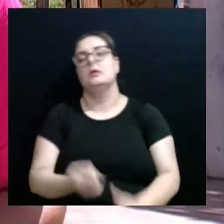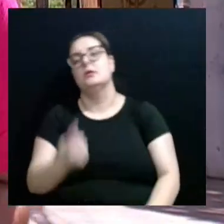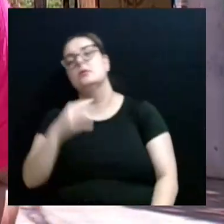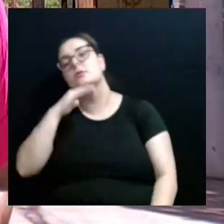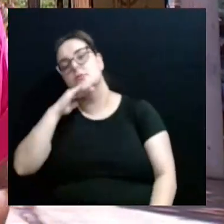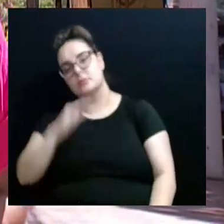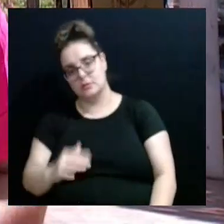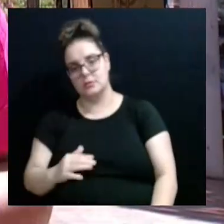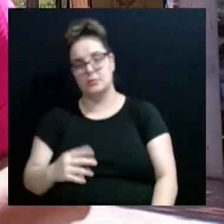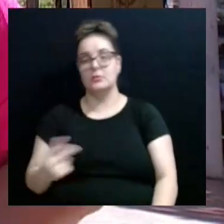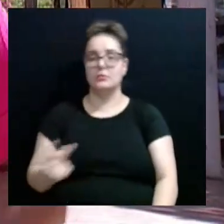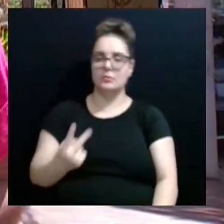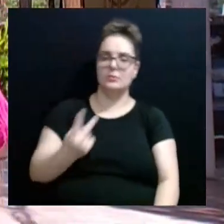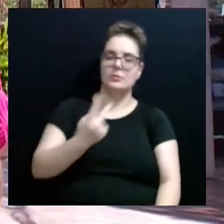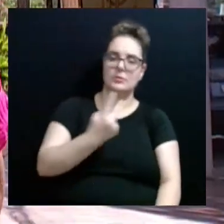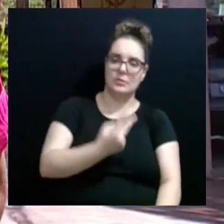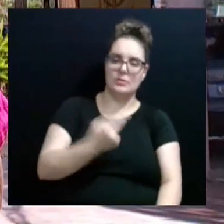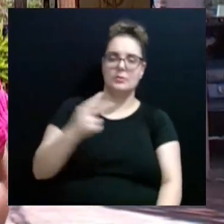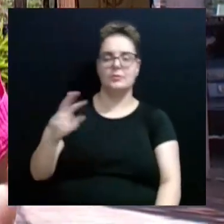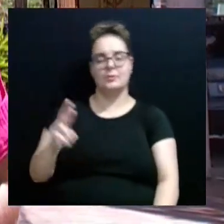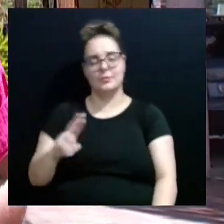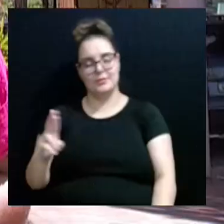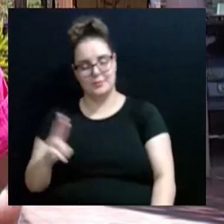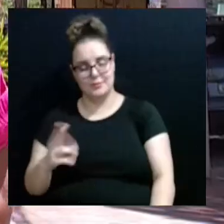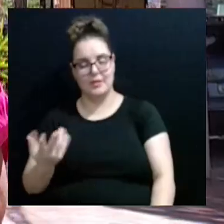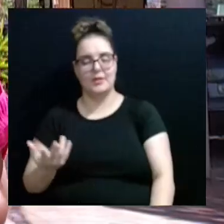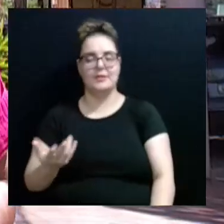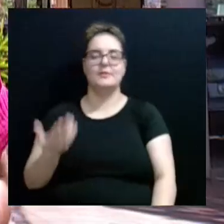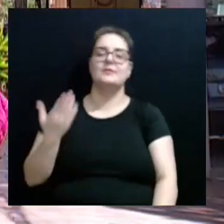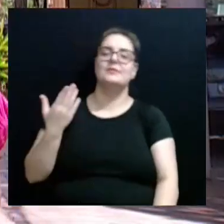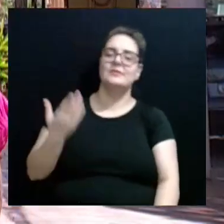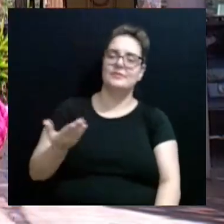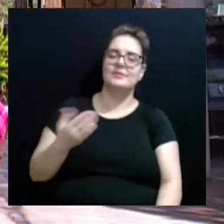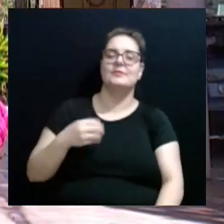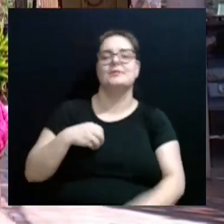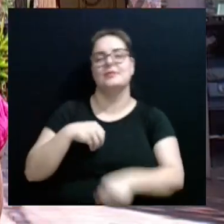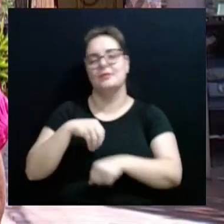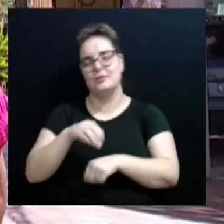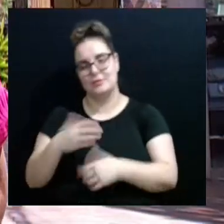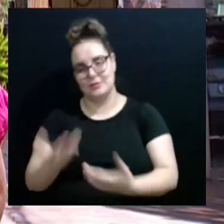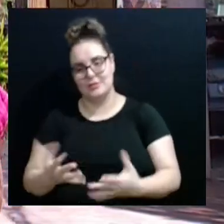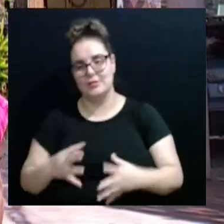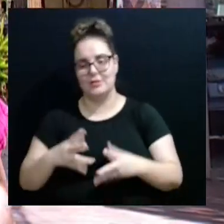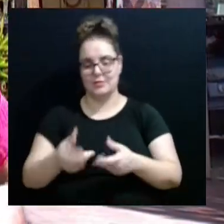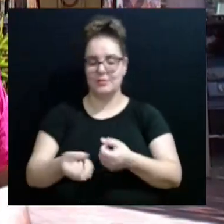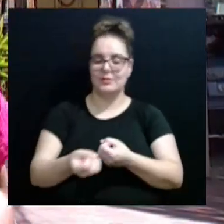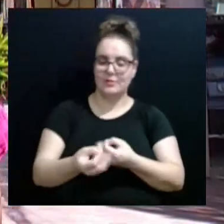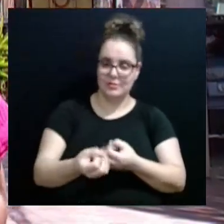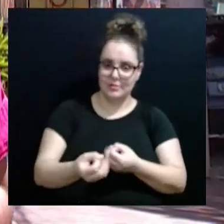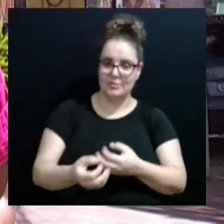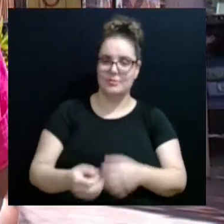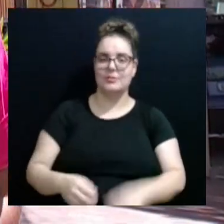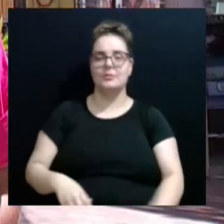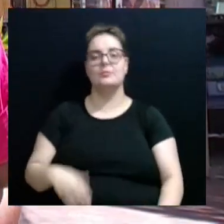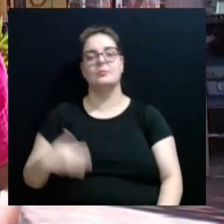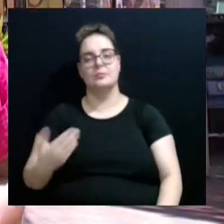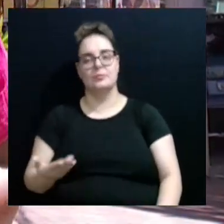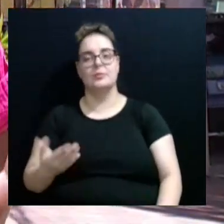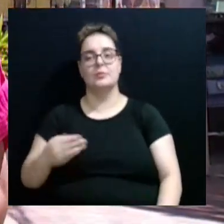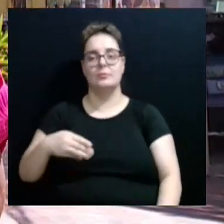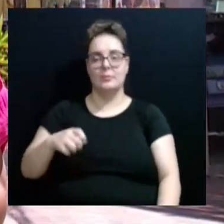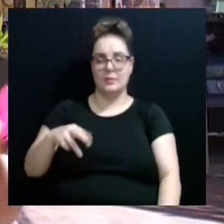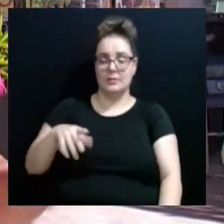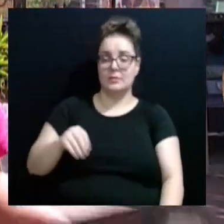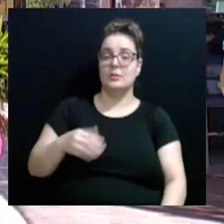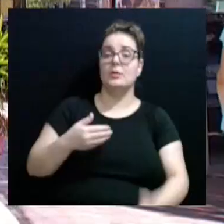de R$2. Então, fica aí essa dica, todas as informações passadas, né, pelo Marcelo. E qualquer dúvida